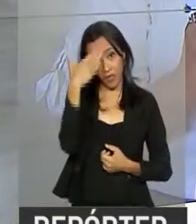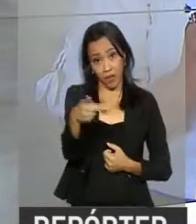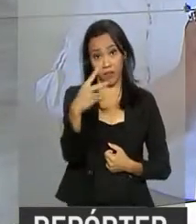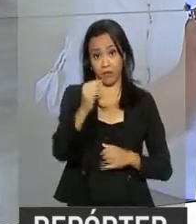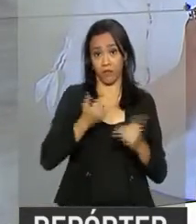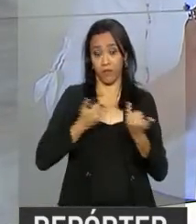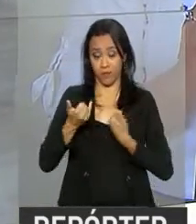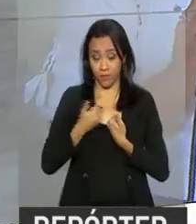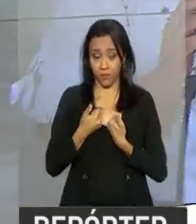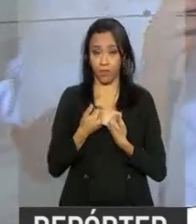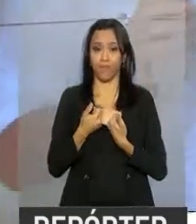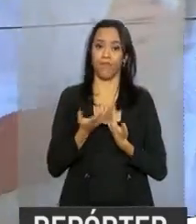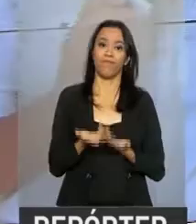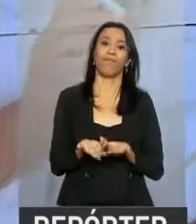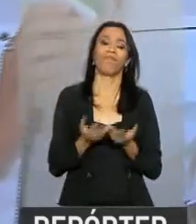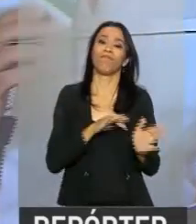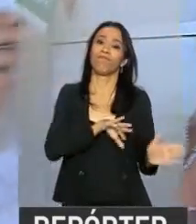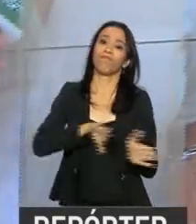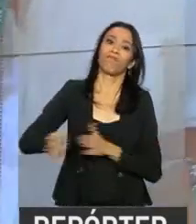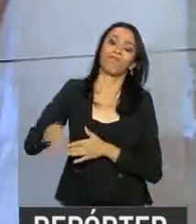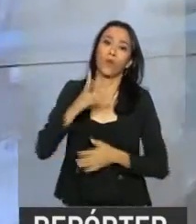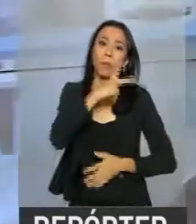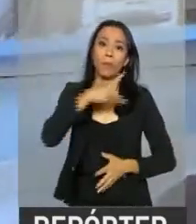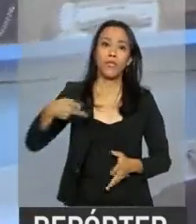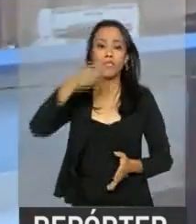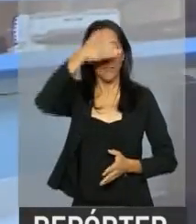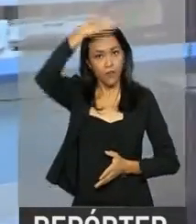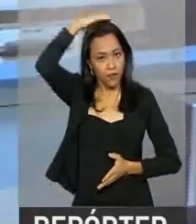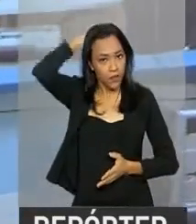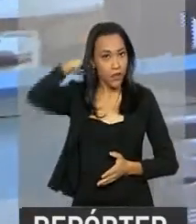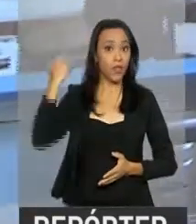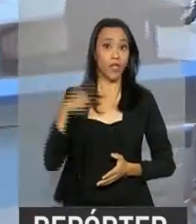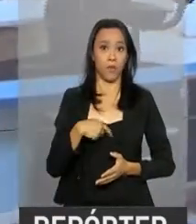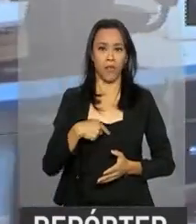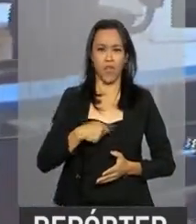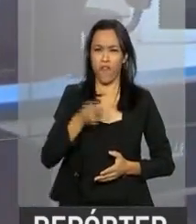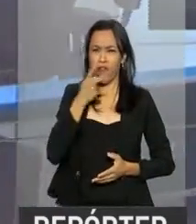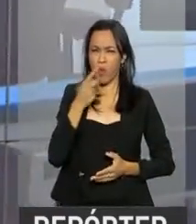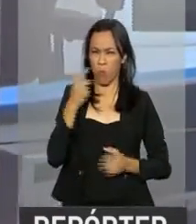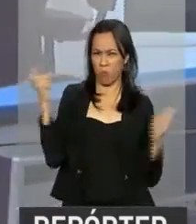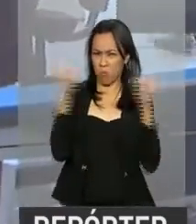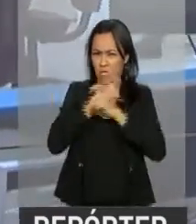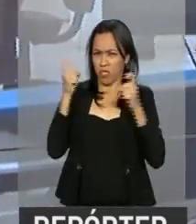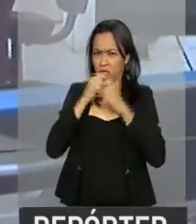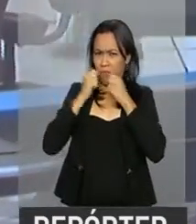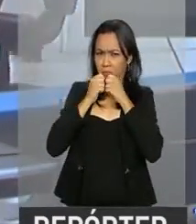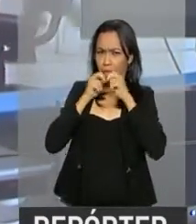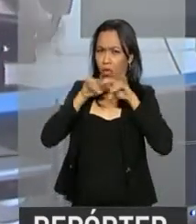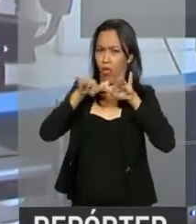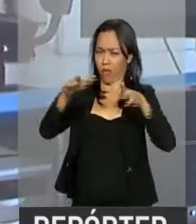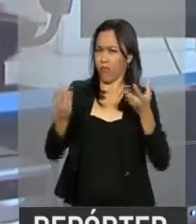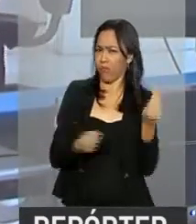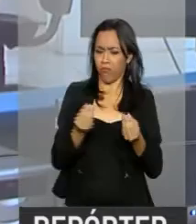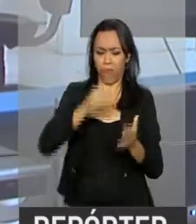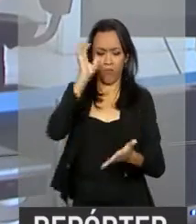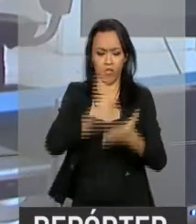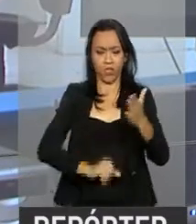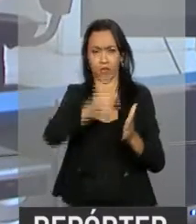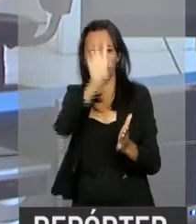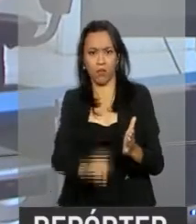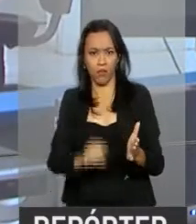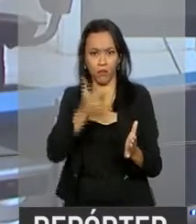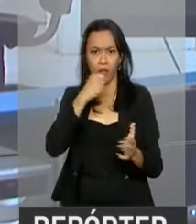pelas informações ao vivo. E o presidente Michel Temer negou o boato sobre a suposta perda de direitos do trabalhador.